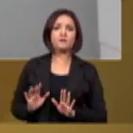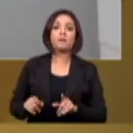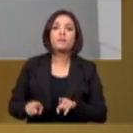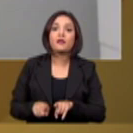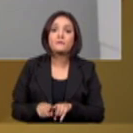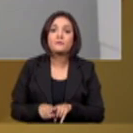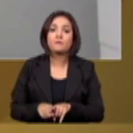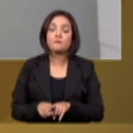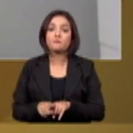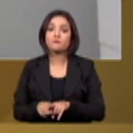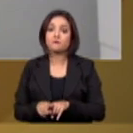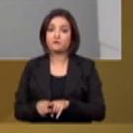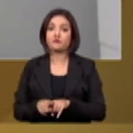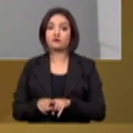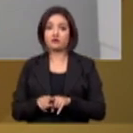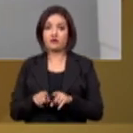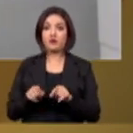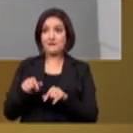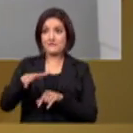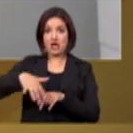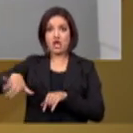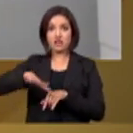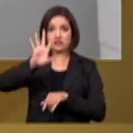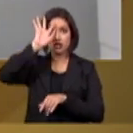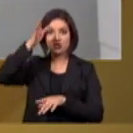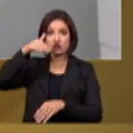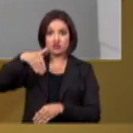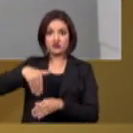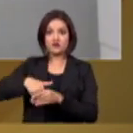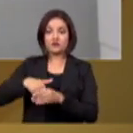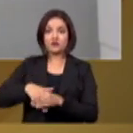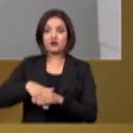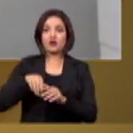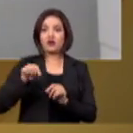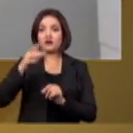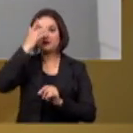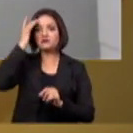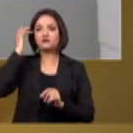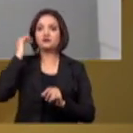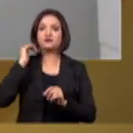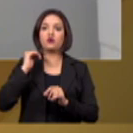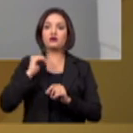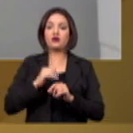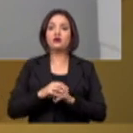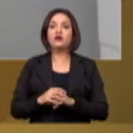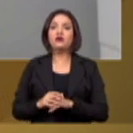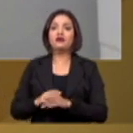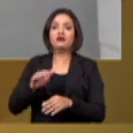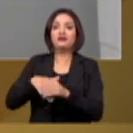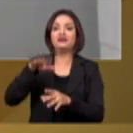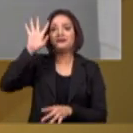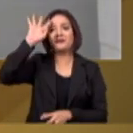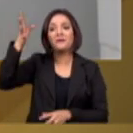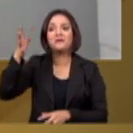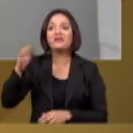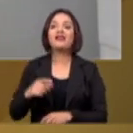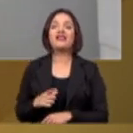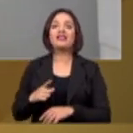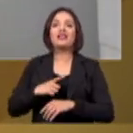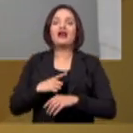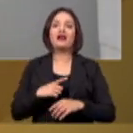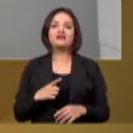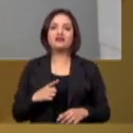da maior economia mais para eleição serpentes cifra que as decisões proferidas a reclamação 13.000